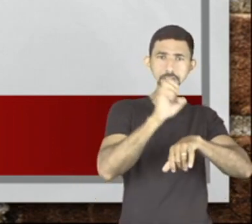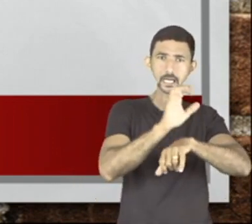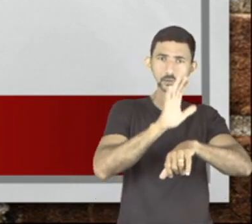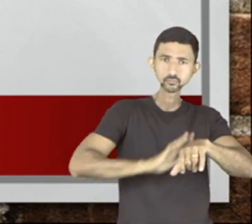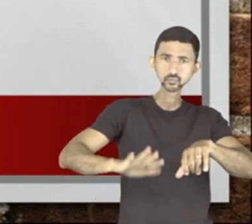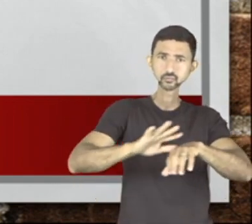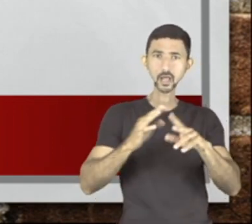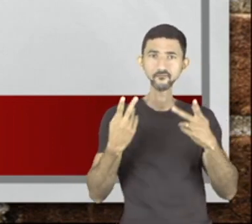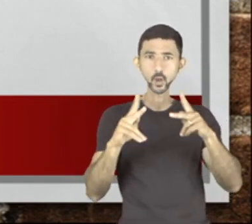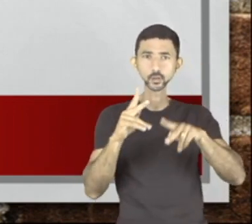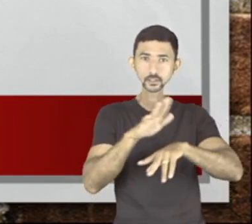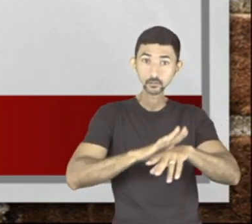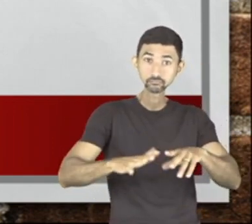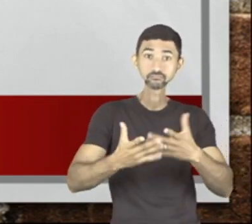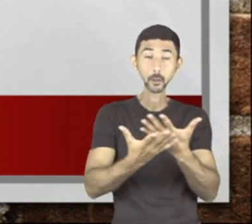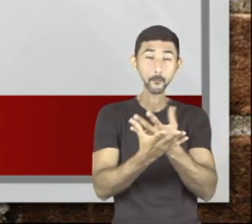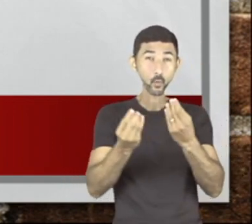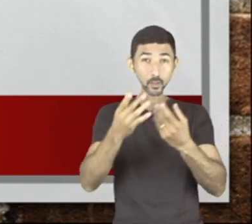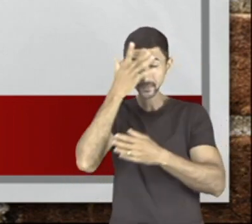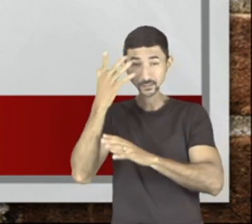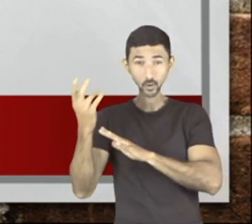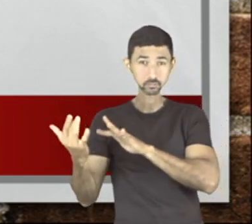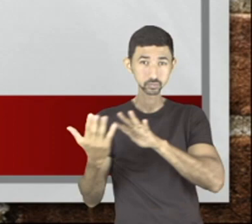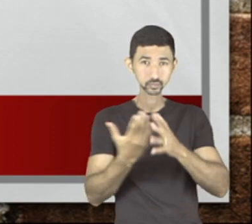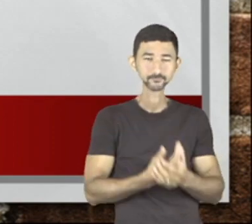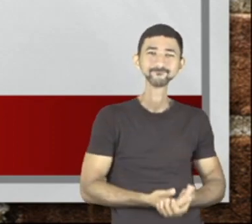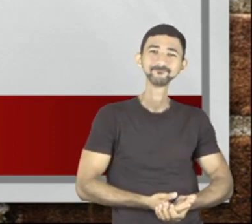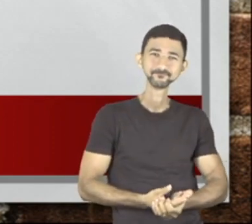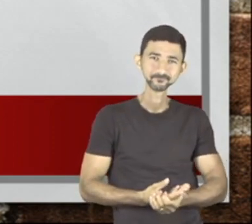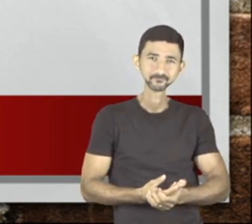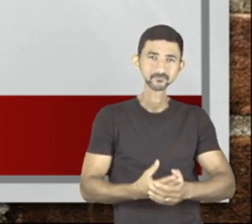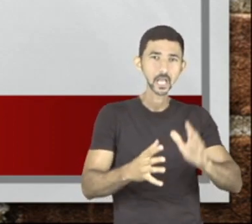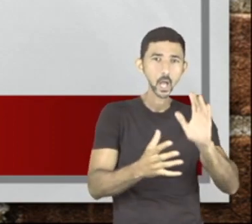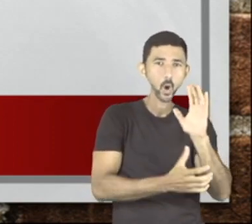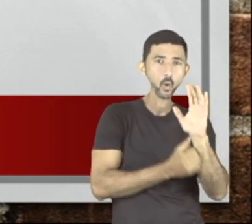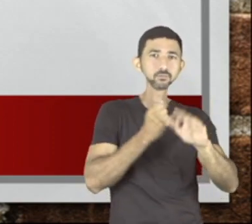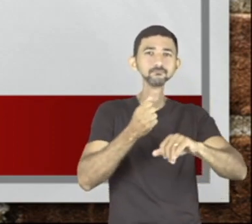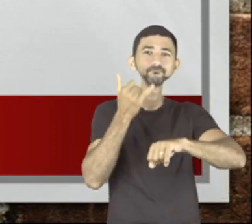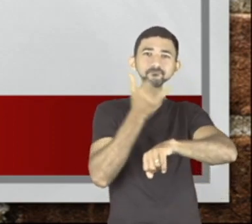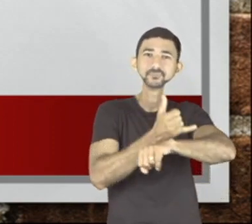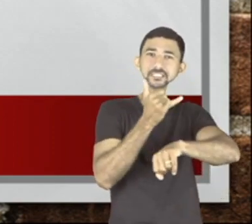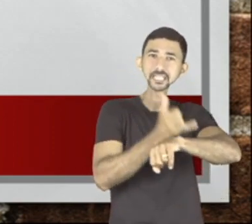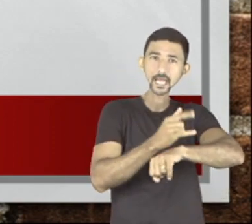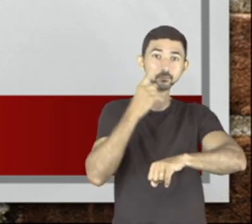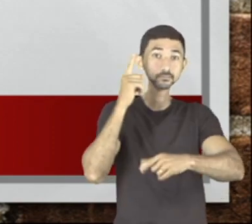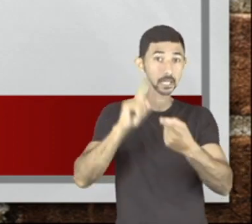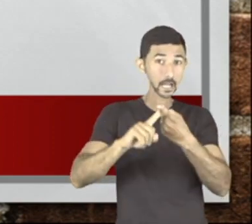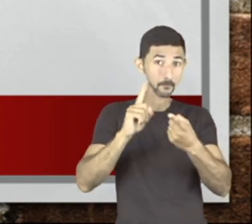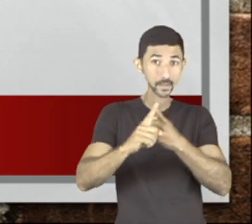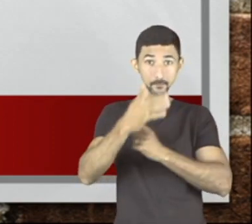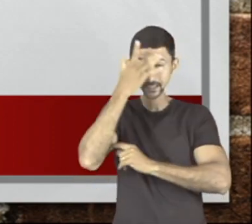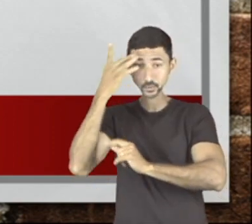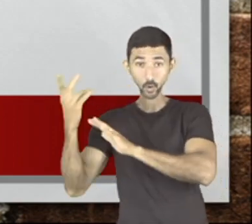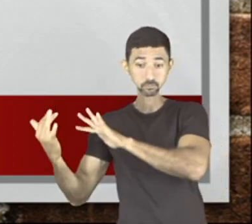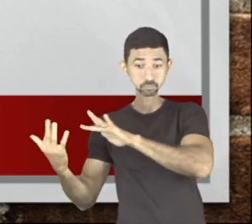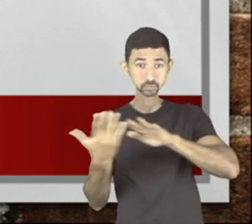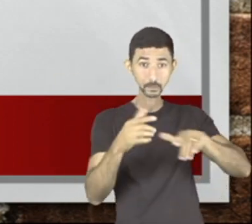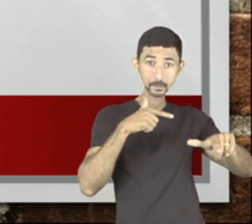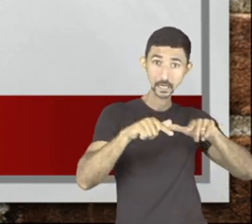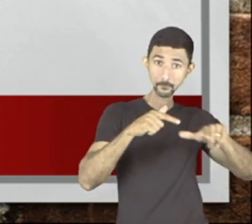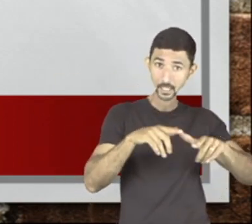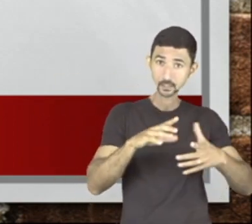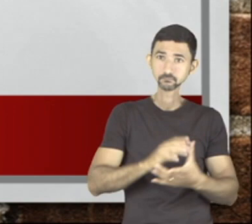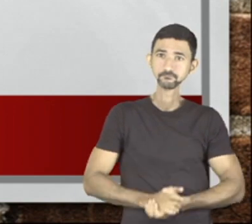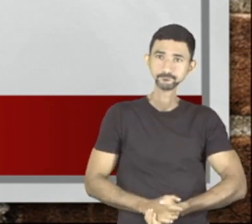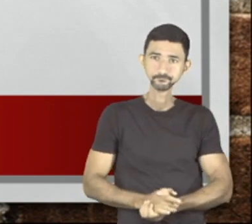essa valorização também, os minérios, a exploração de minérios tem atraído pessoas para a nossa região.